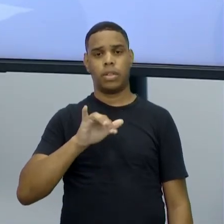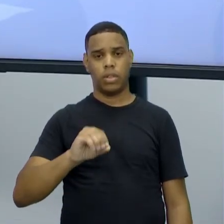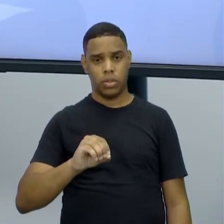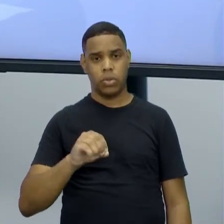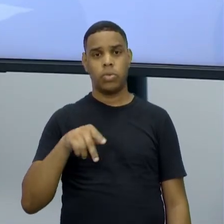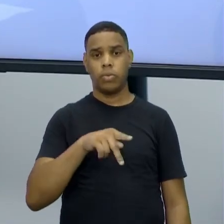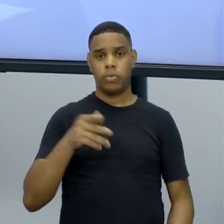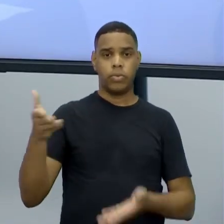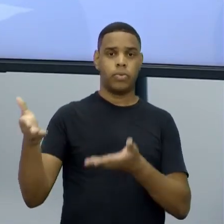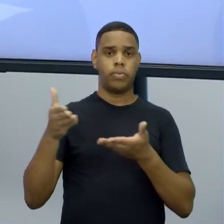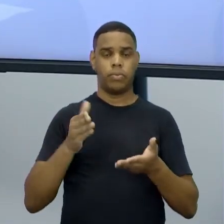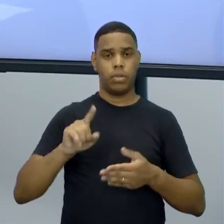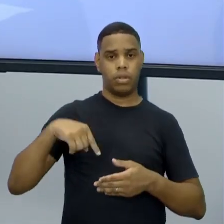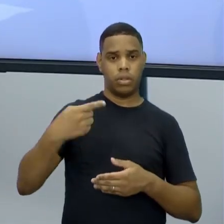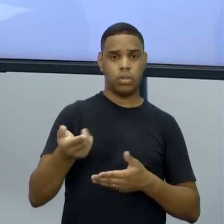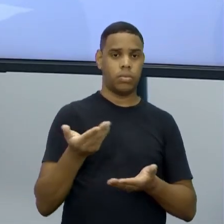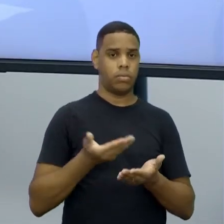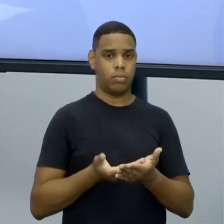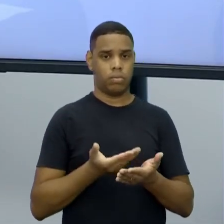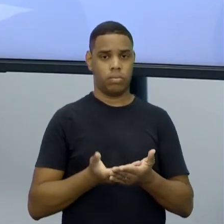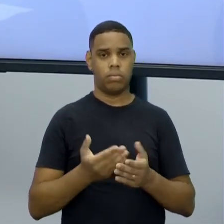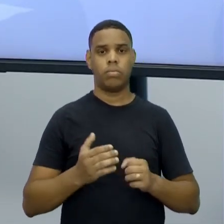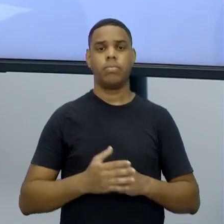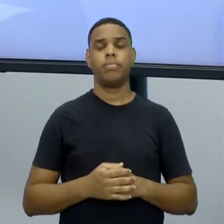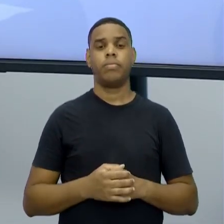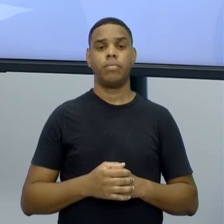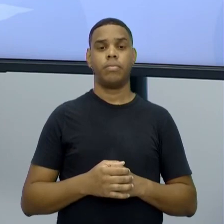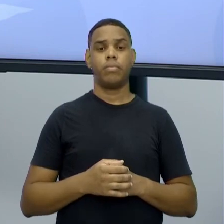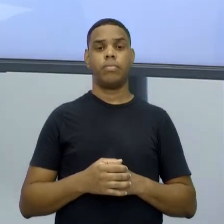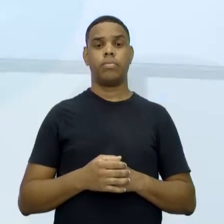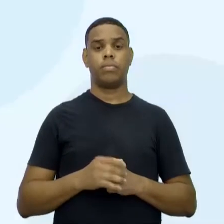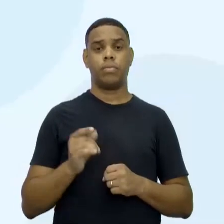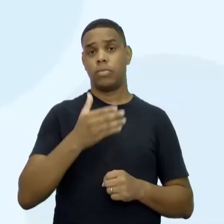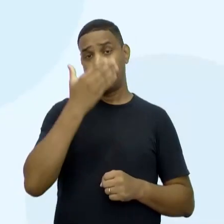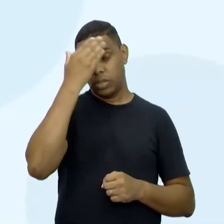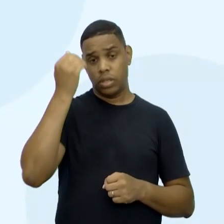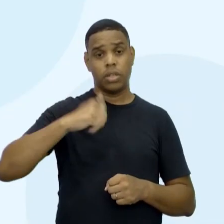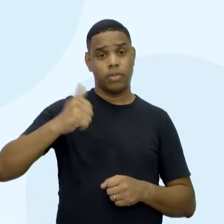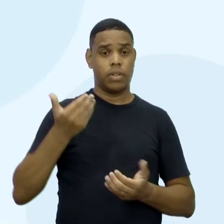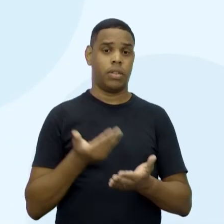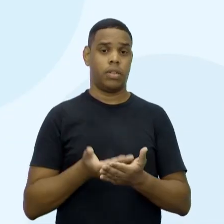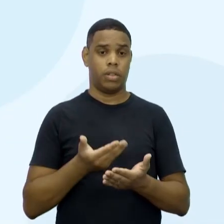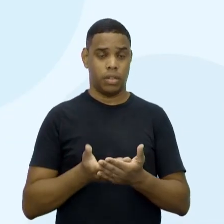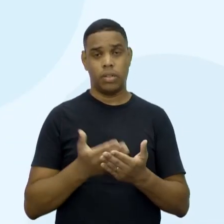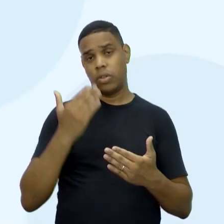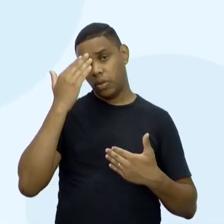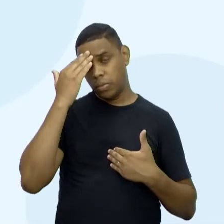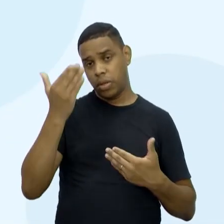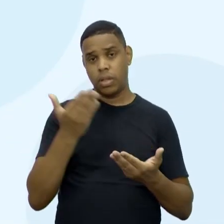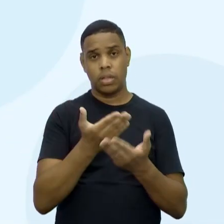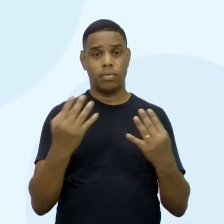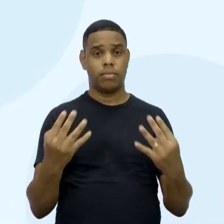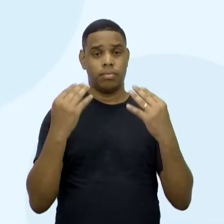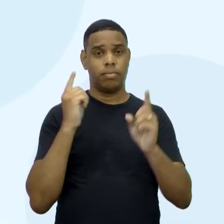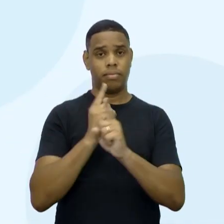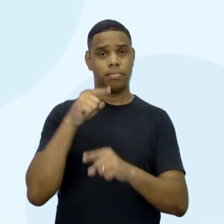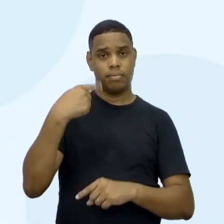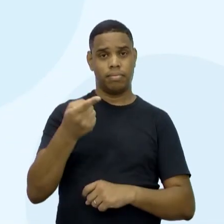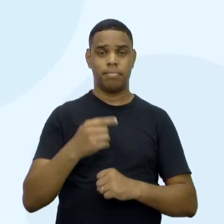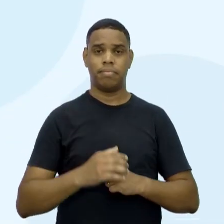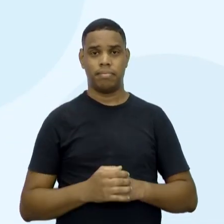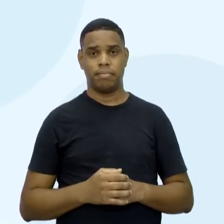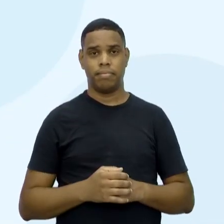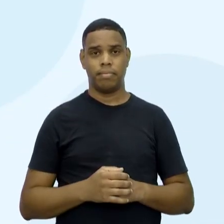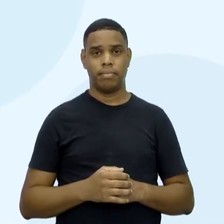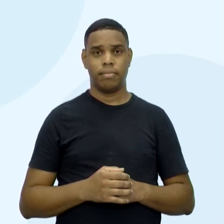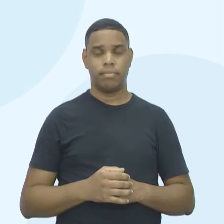aí convidado da próxima aula. Não esqueçam de avaliar a nossa aula. Muito obrigada pela companhia, até a próxima.